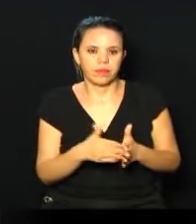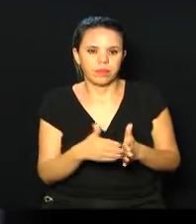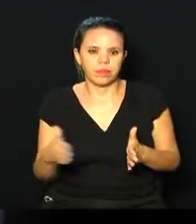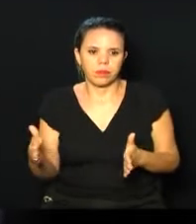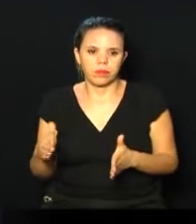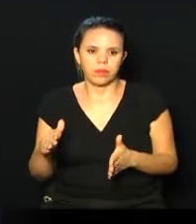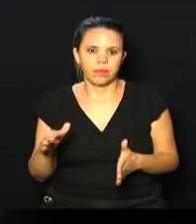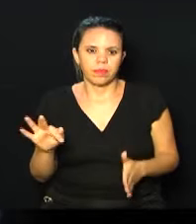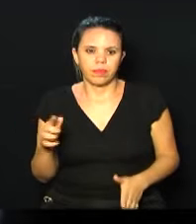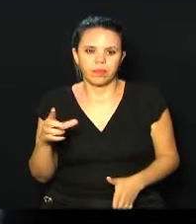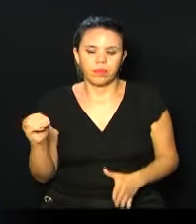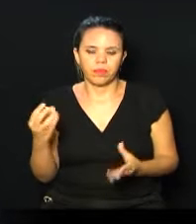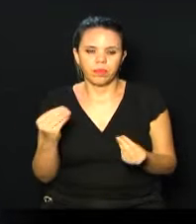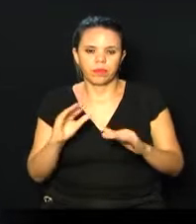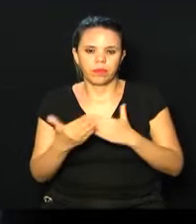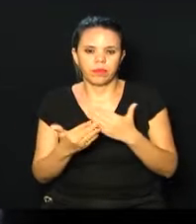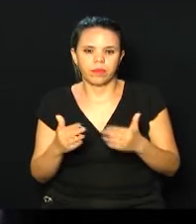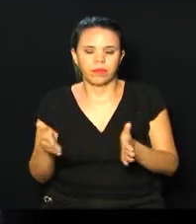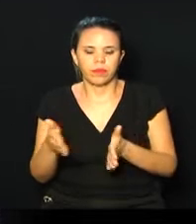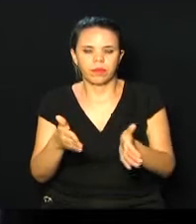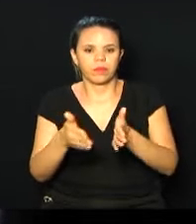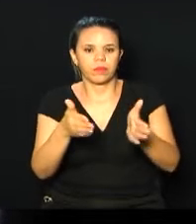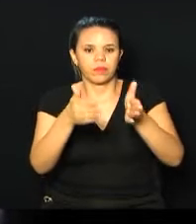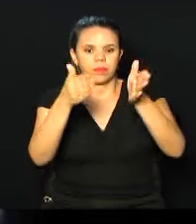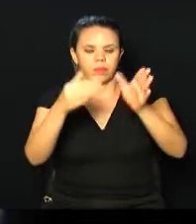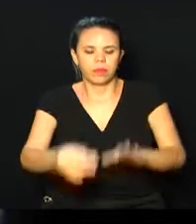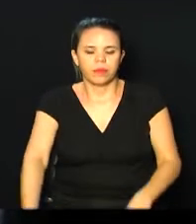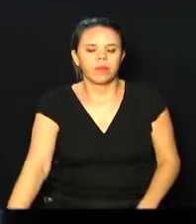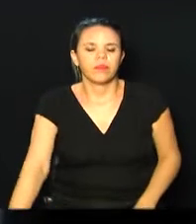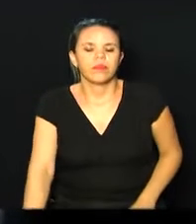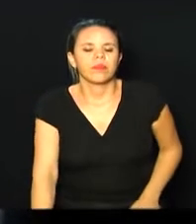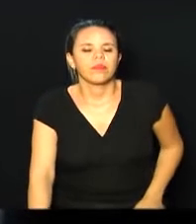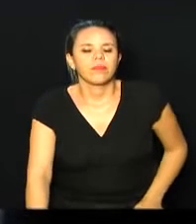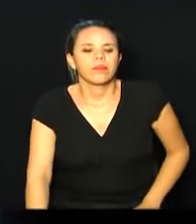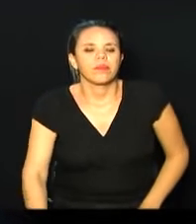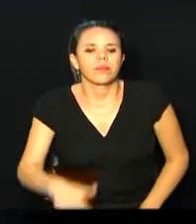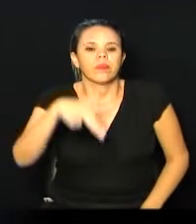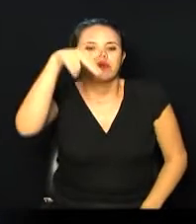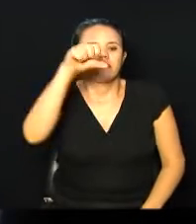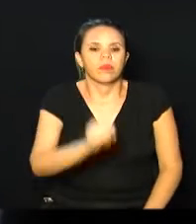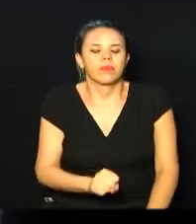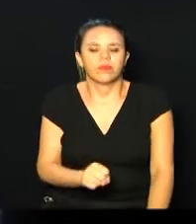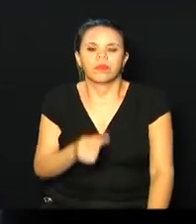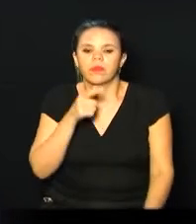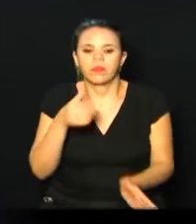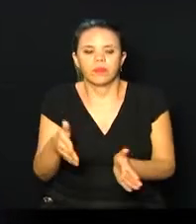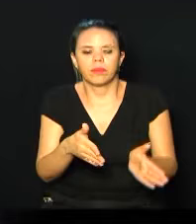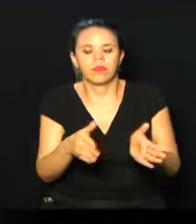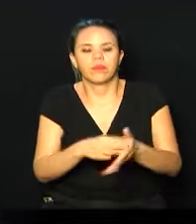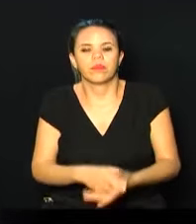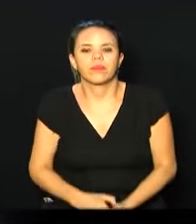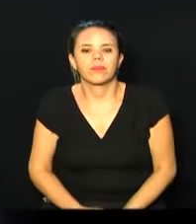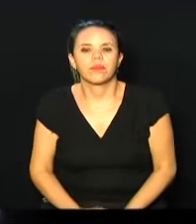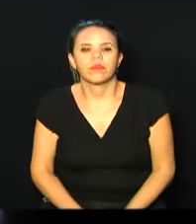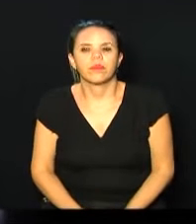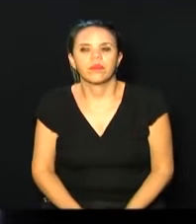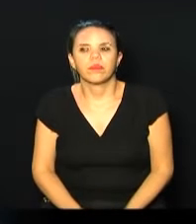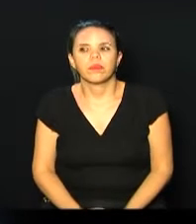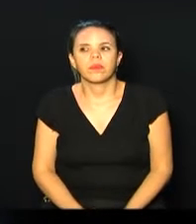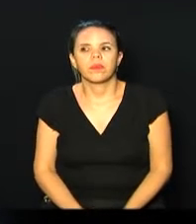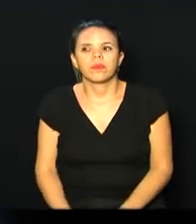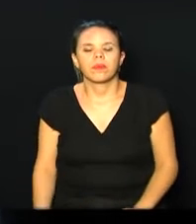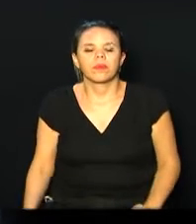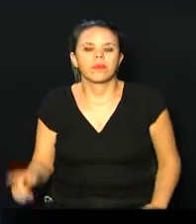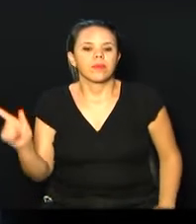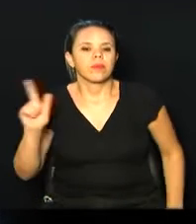São Fernando e tudo mais para a região ali da Norte-Sul, do córrego que passa pela Norte-Sul, que é o Proença, é